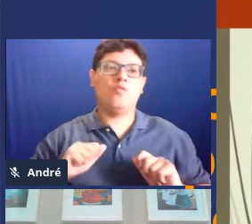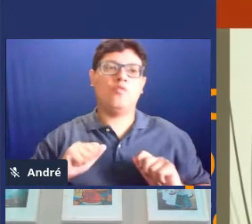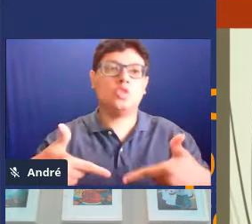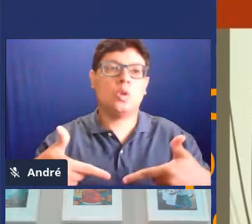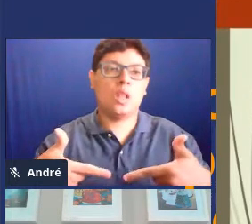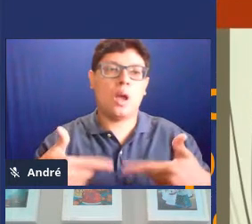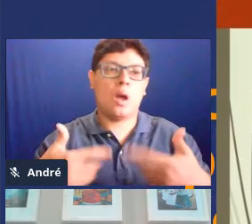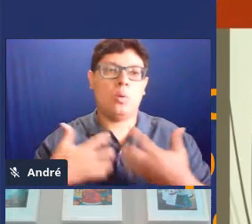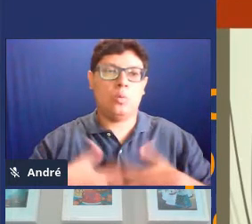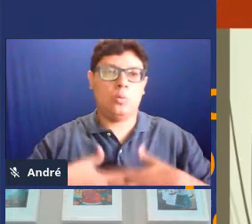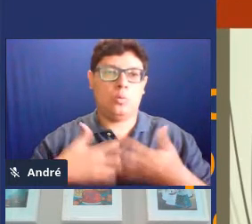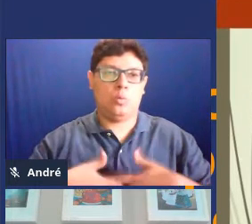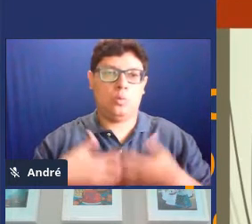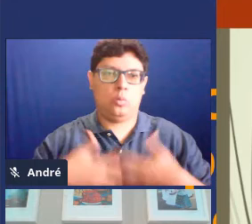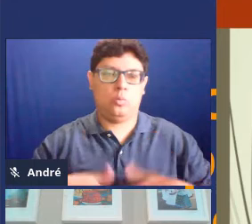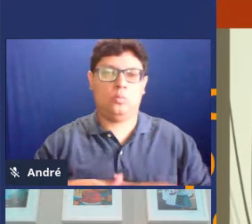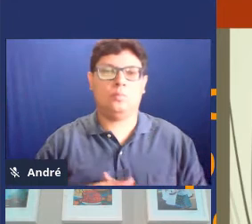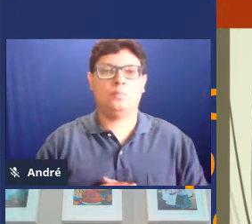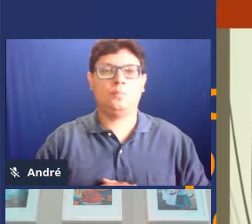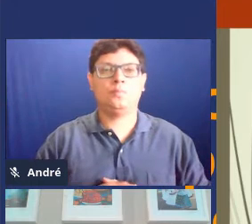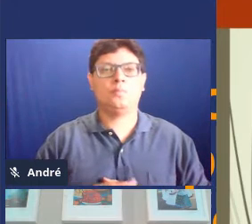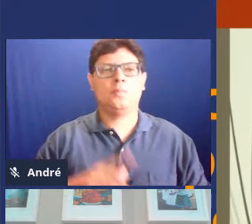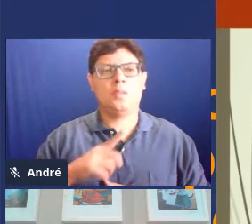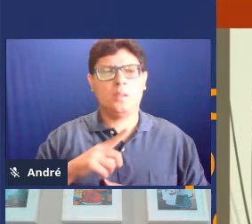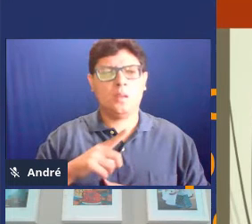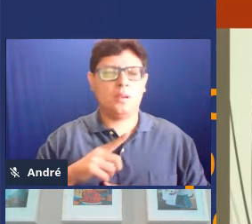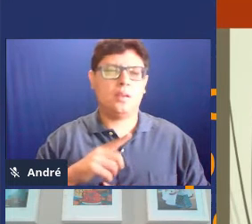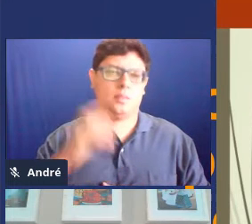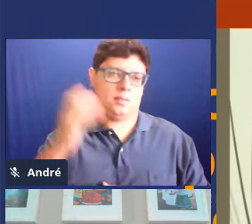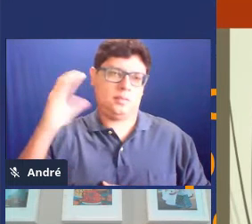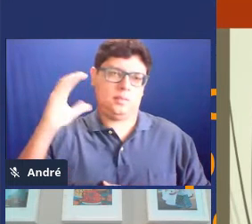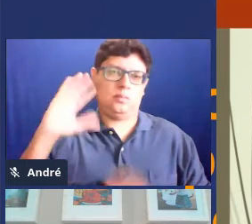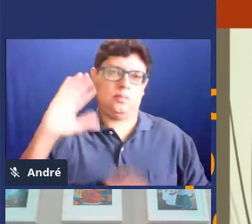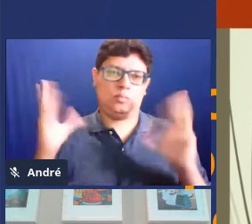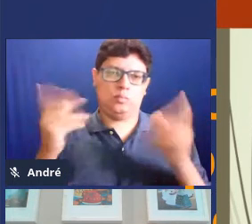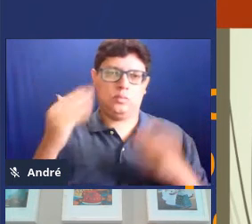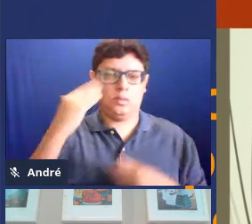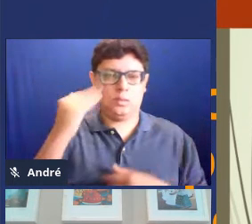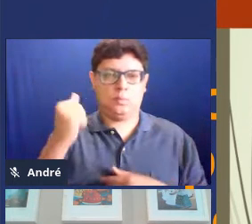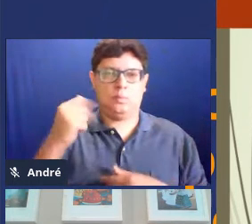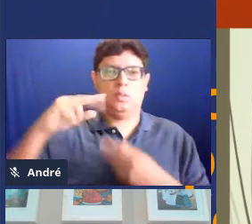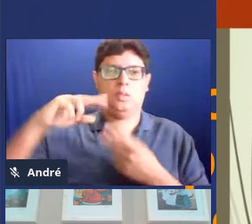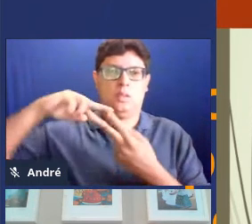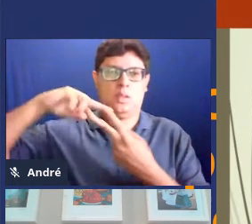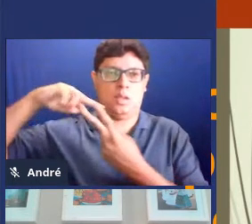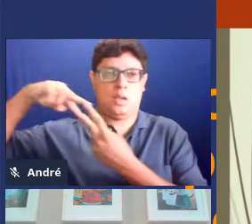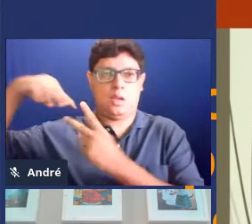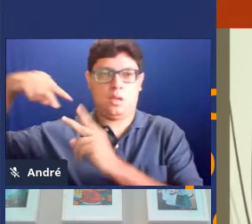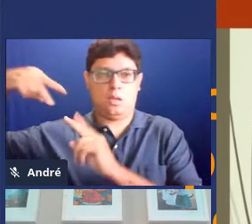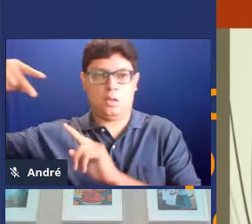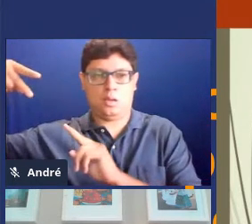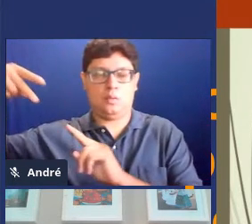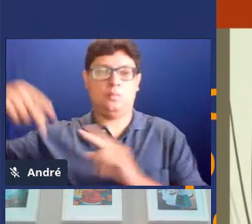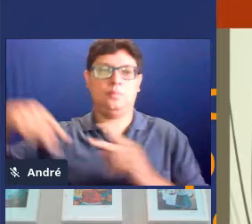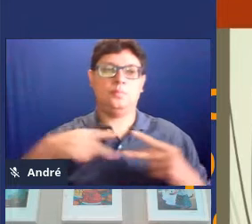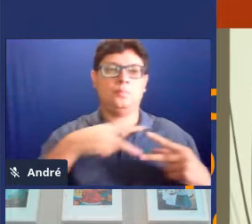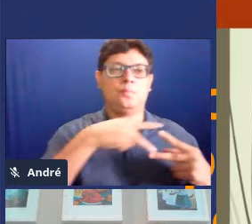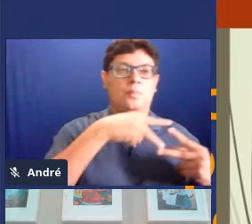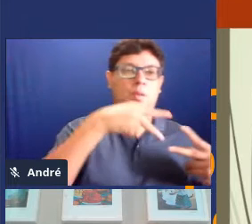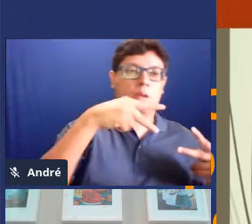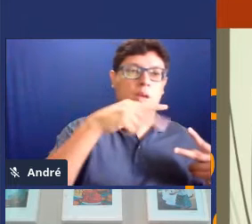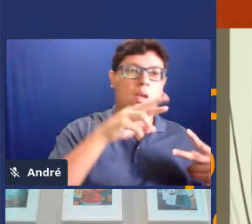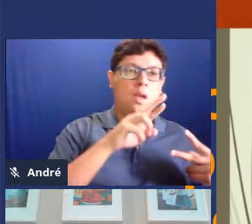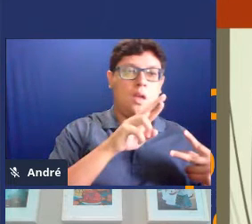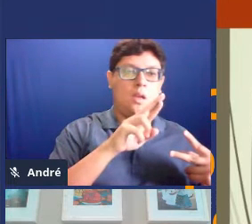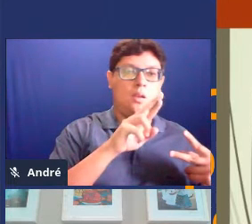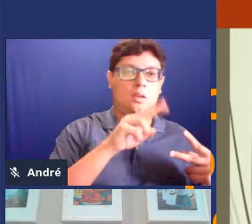é DNA, RNA mensageiro, proteínas. O DNA tem todo o genoma, todas